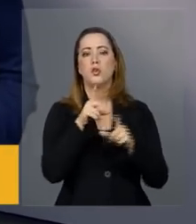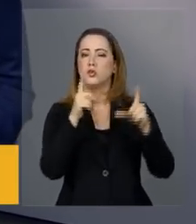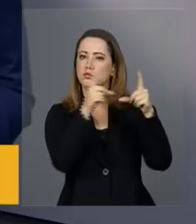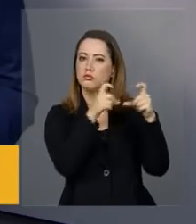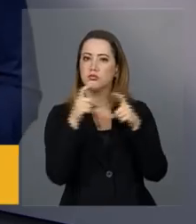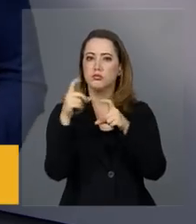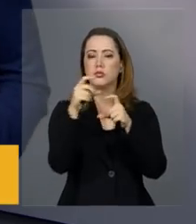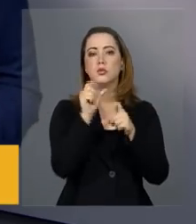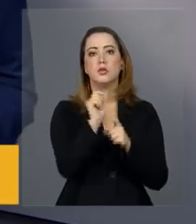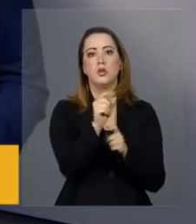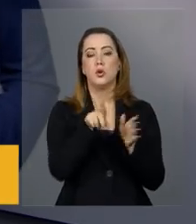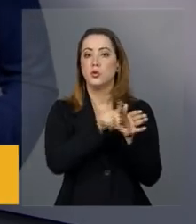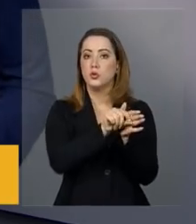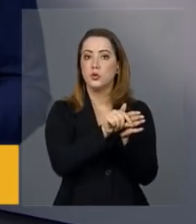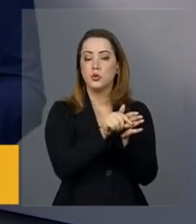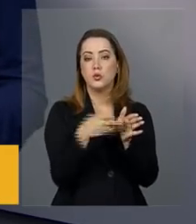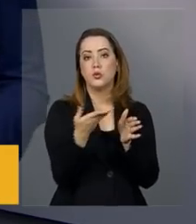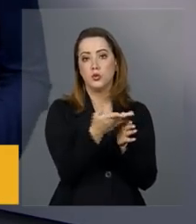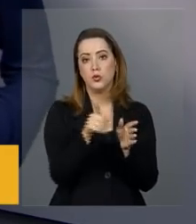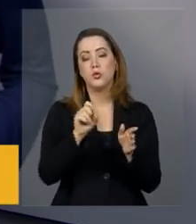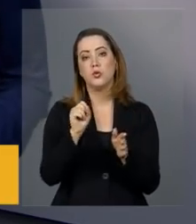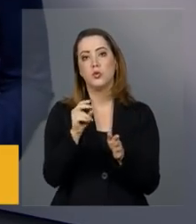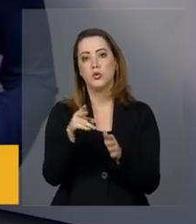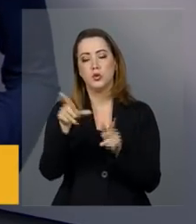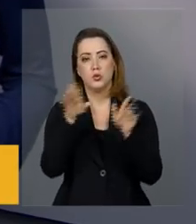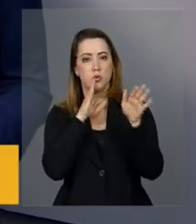pelo twitter.com/tvnbr,